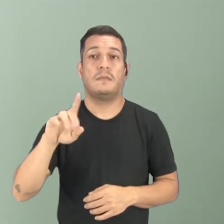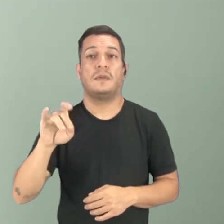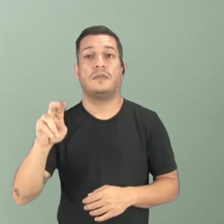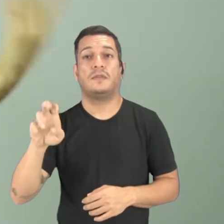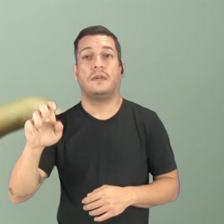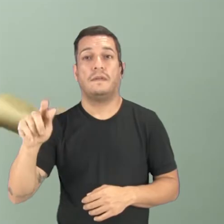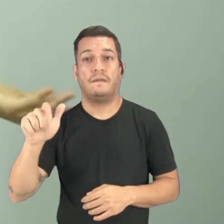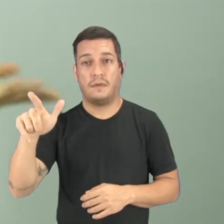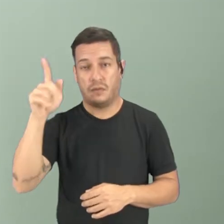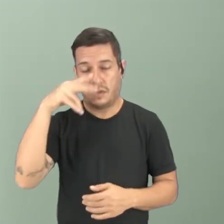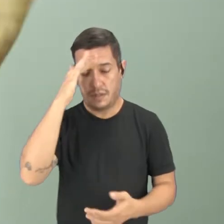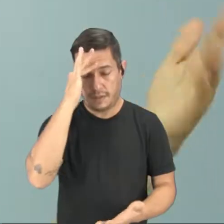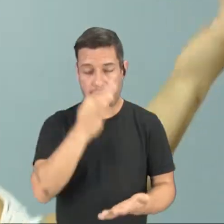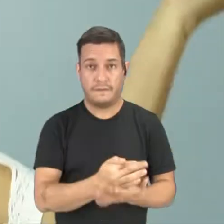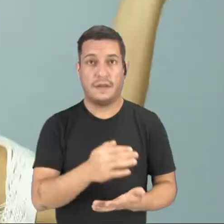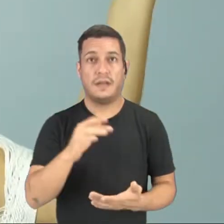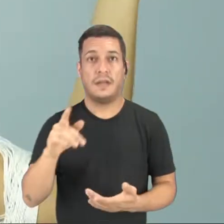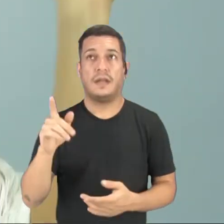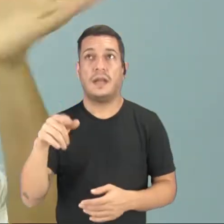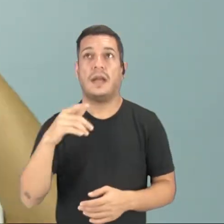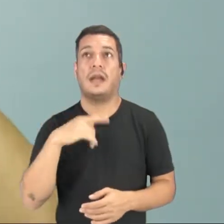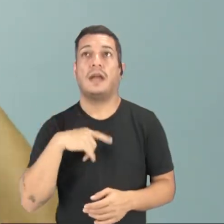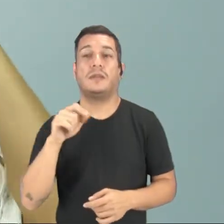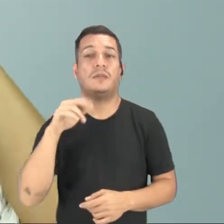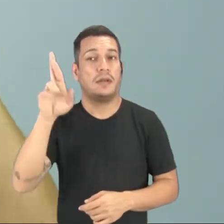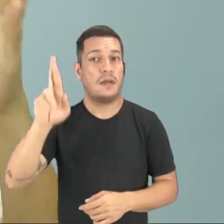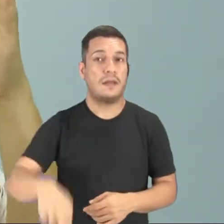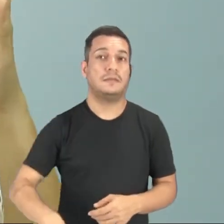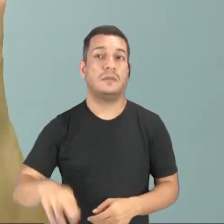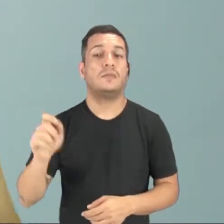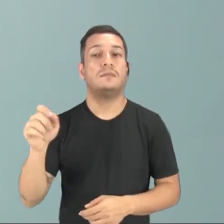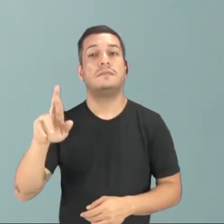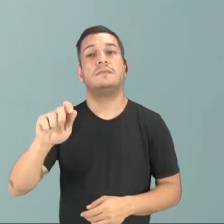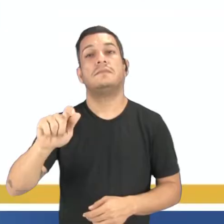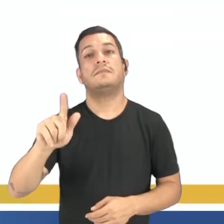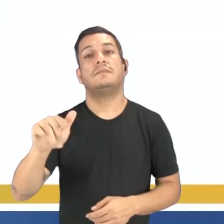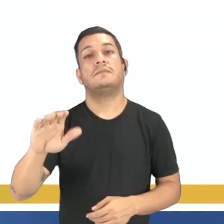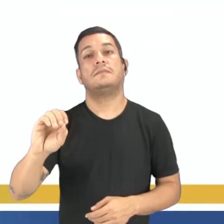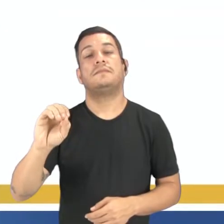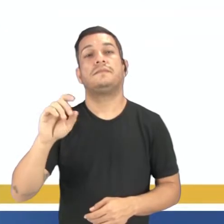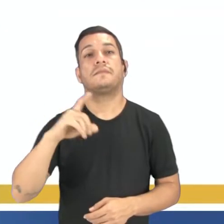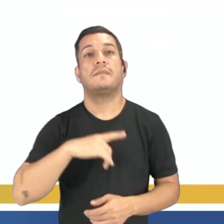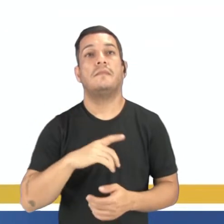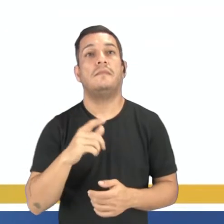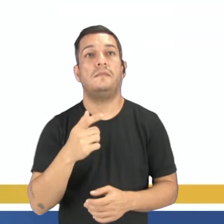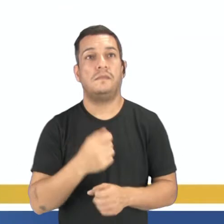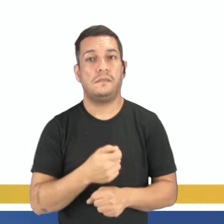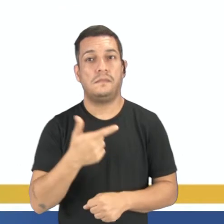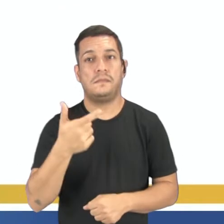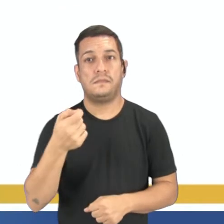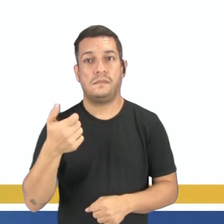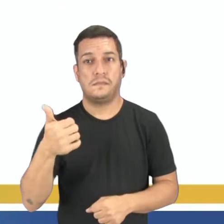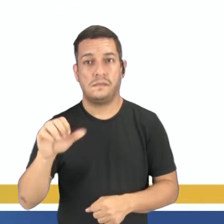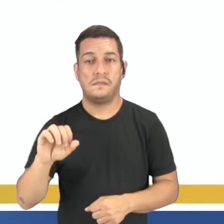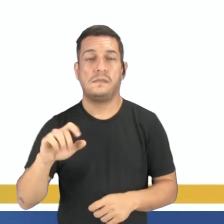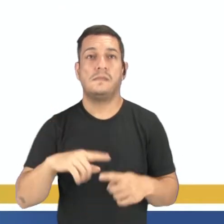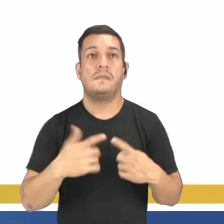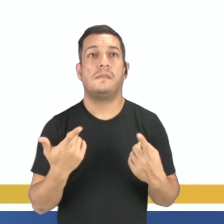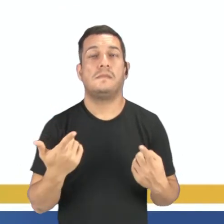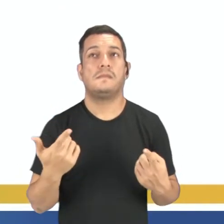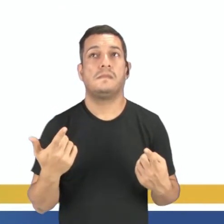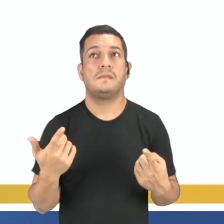fé, modernidade é razão, é o império da razão. Modernidade e razão. Ó, tem essa que é de 2019, mas também